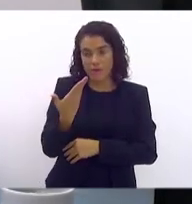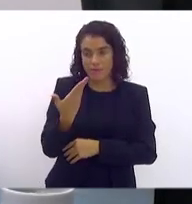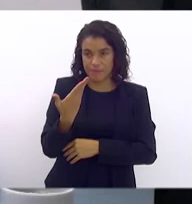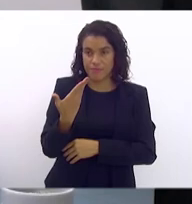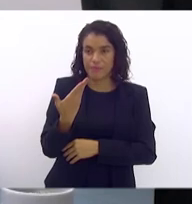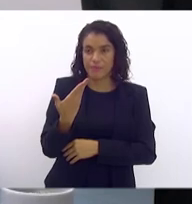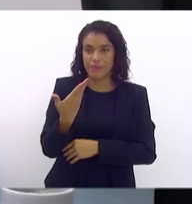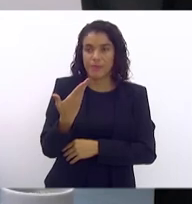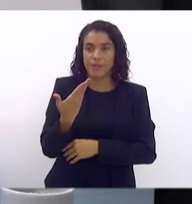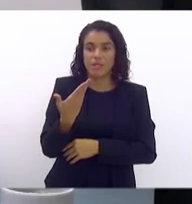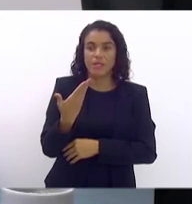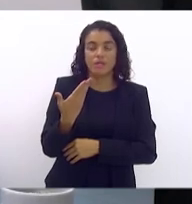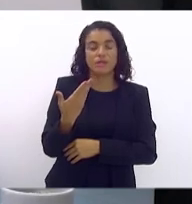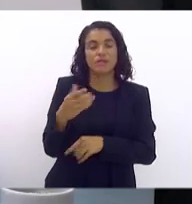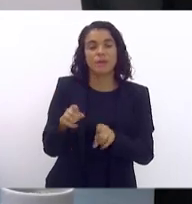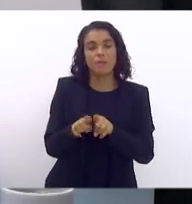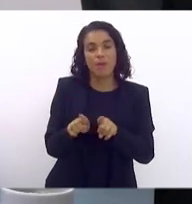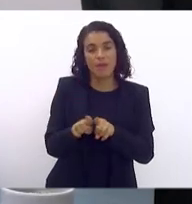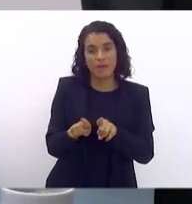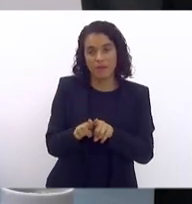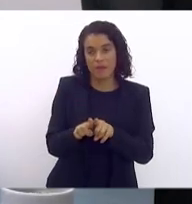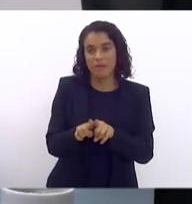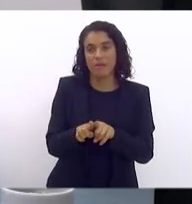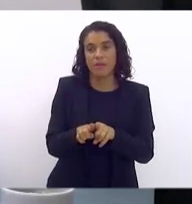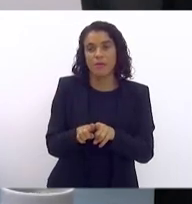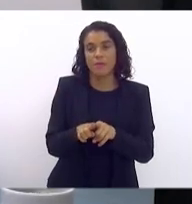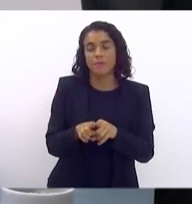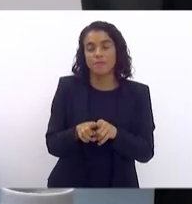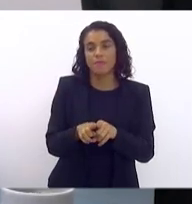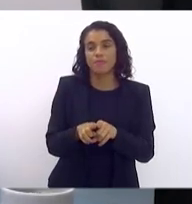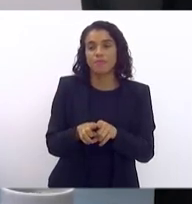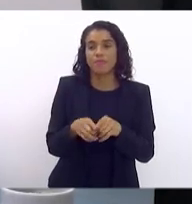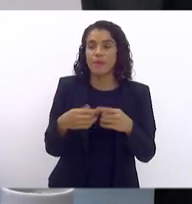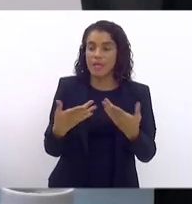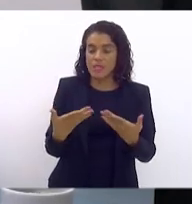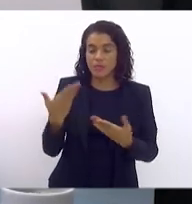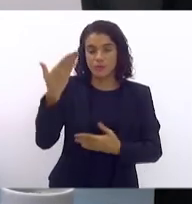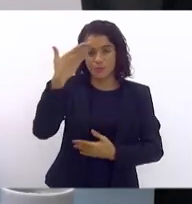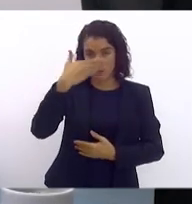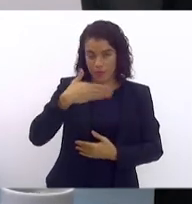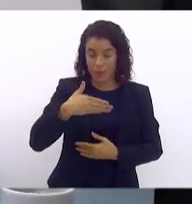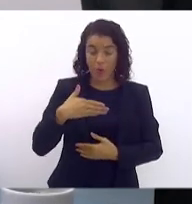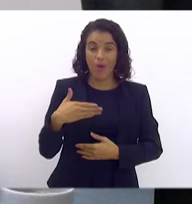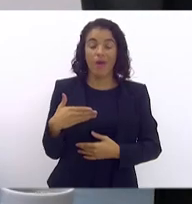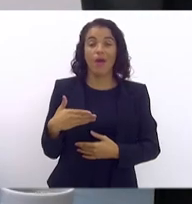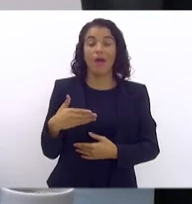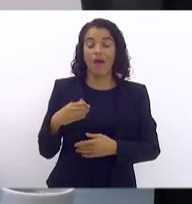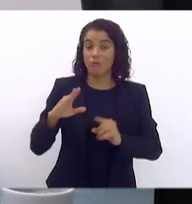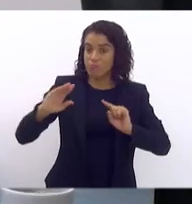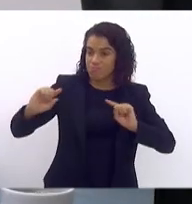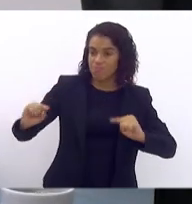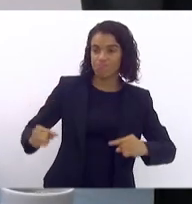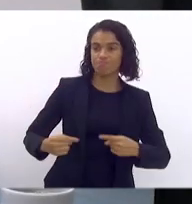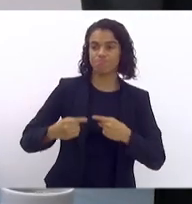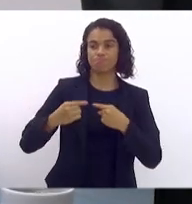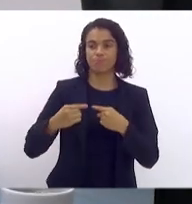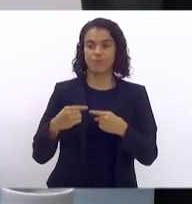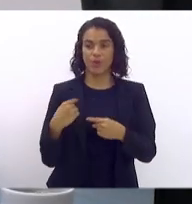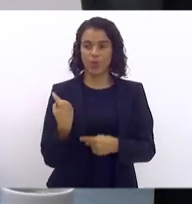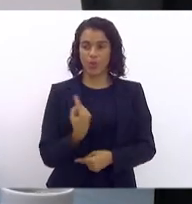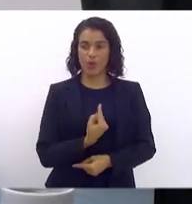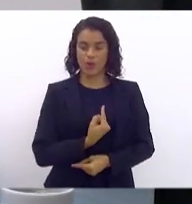prova exclusiva um reconhecimento fotográfico então Isso demonstrou o tamanho do desafio que nós temos